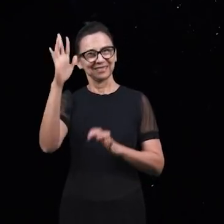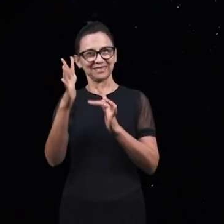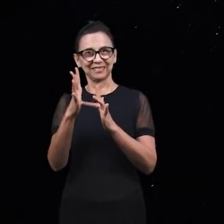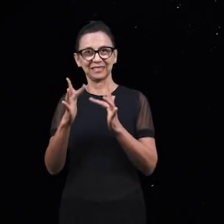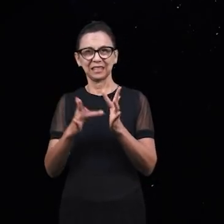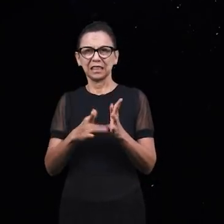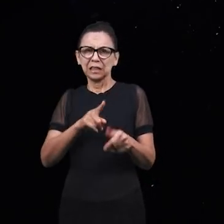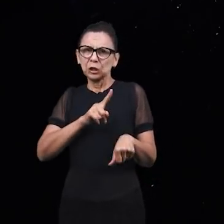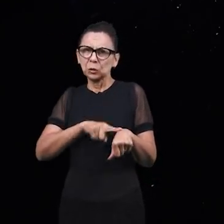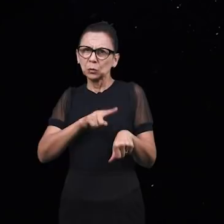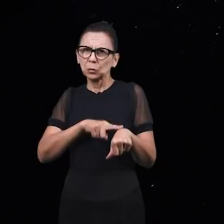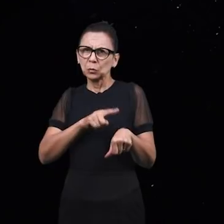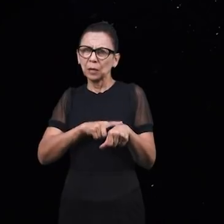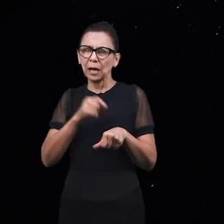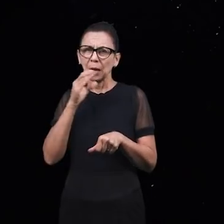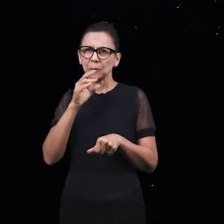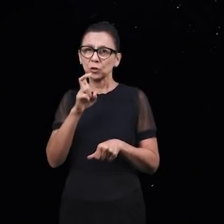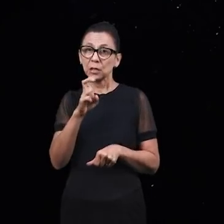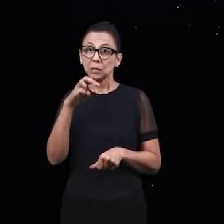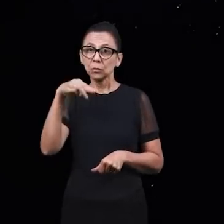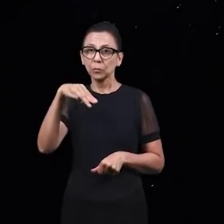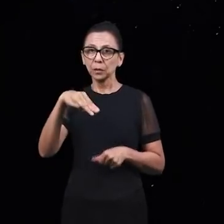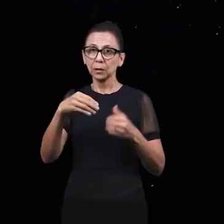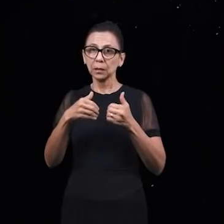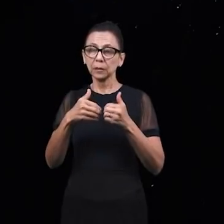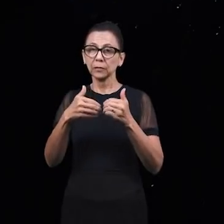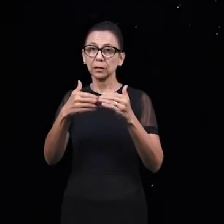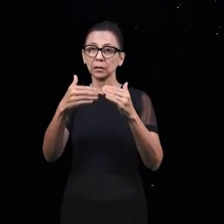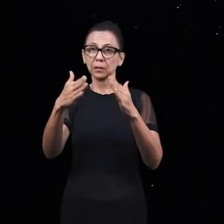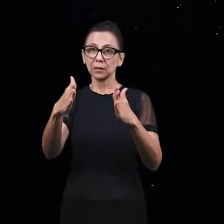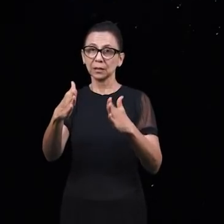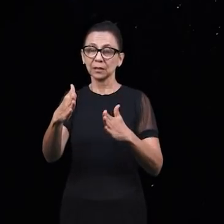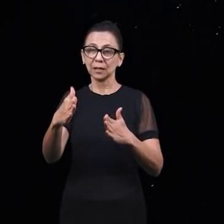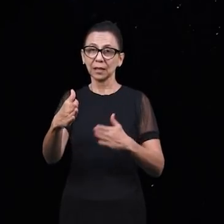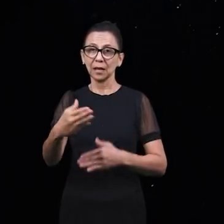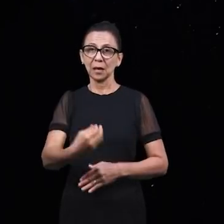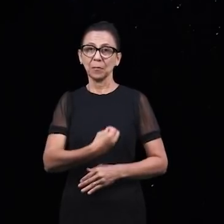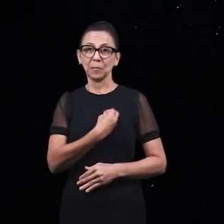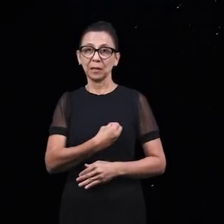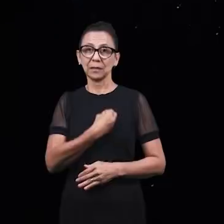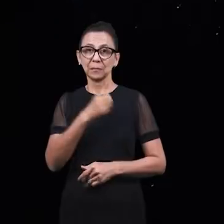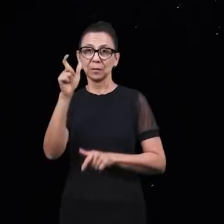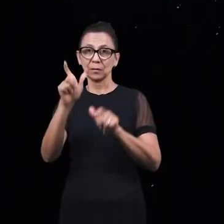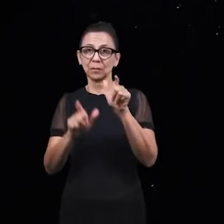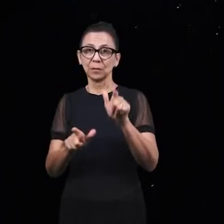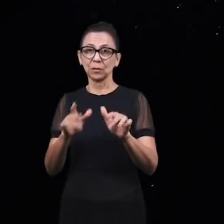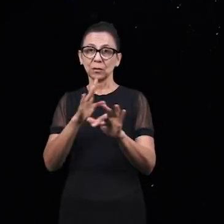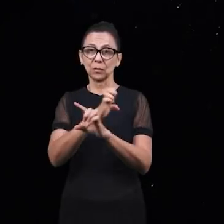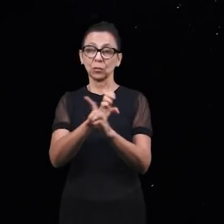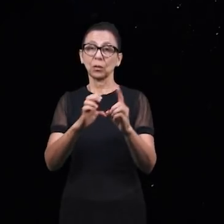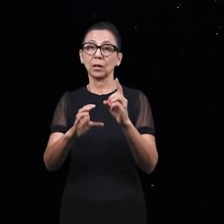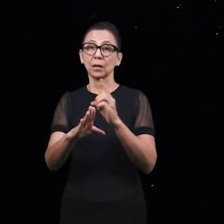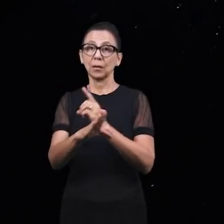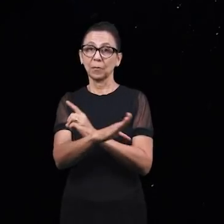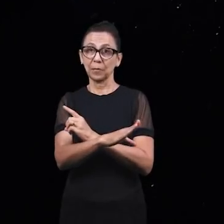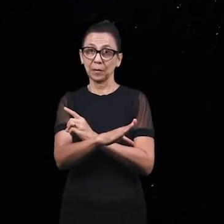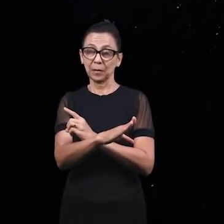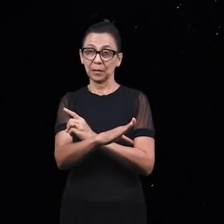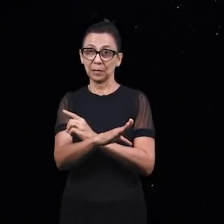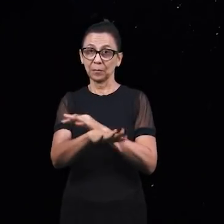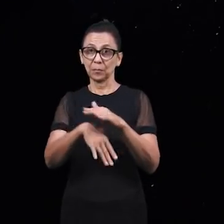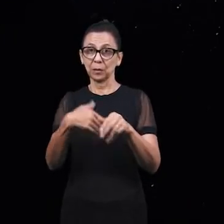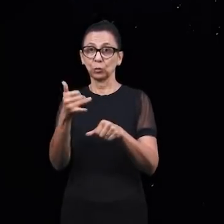A paz do Senhor Jesus. Dentro de 5 minutos, daremos início às participações da Escola Bíblica